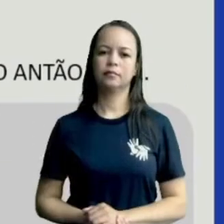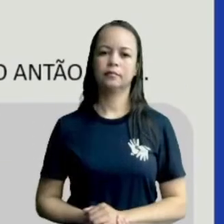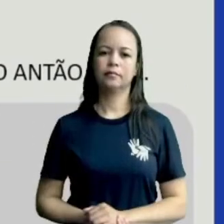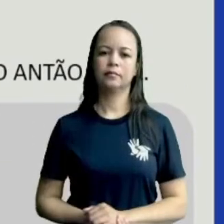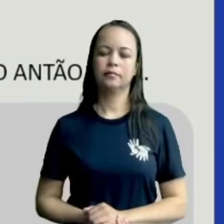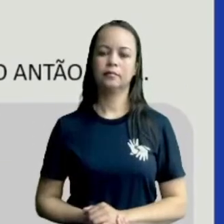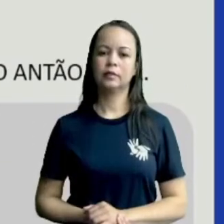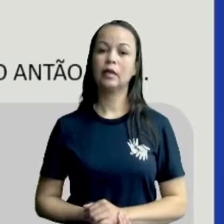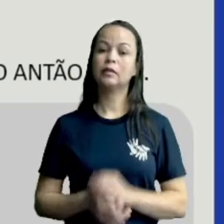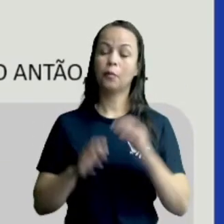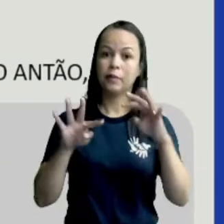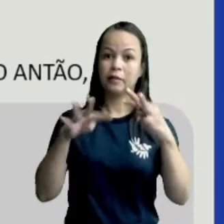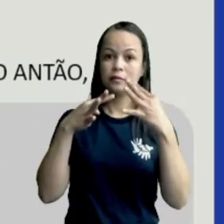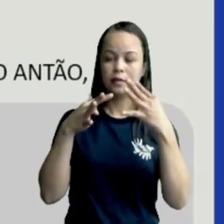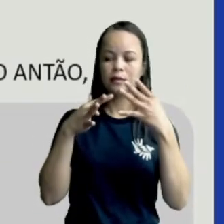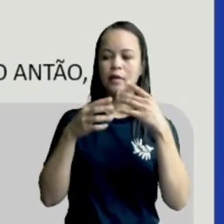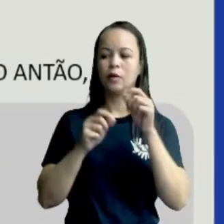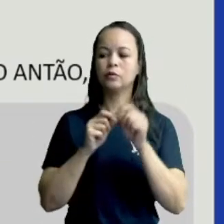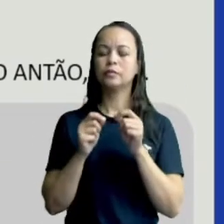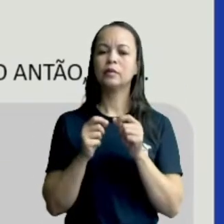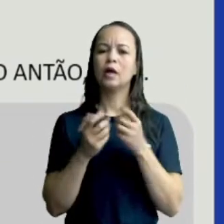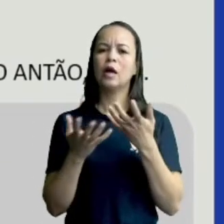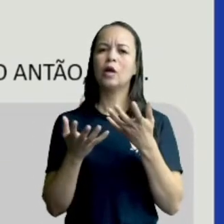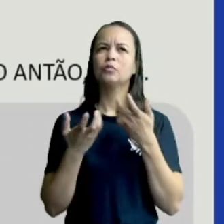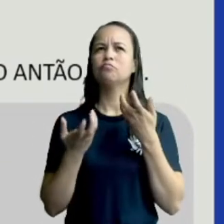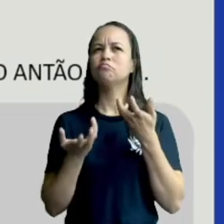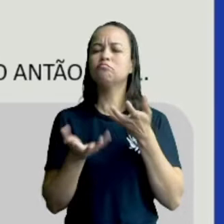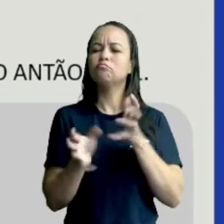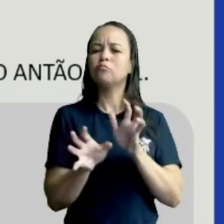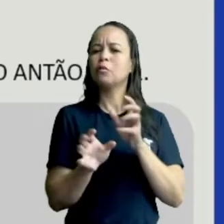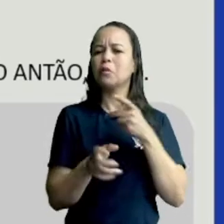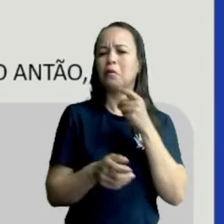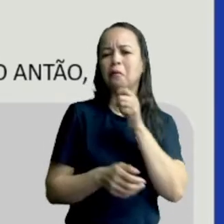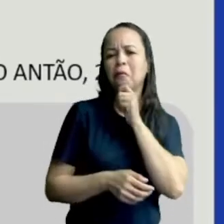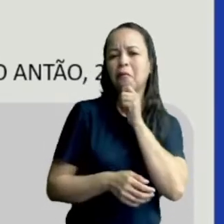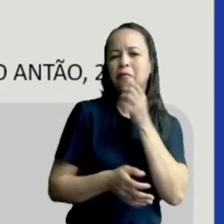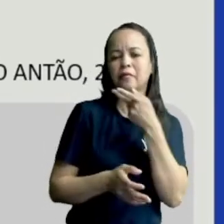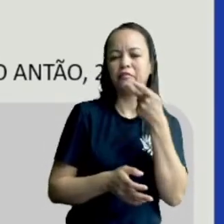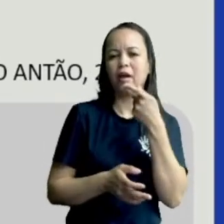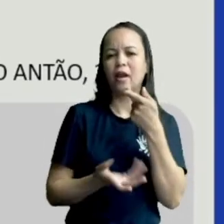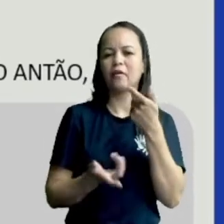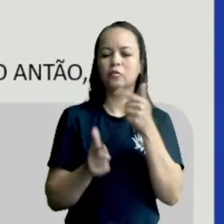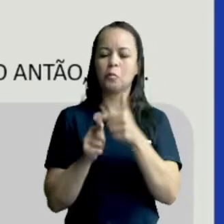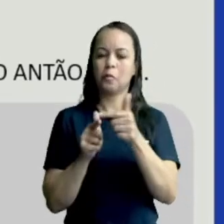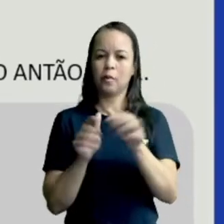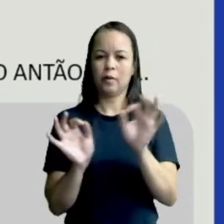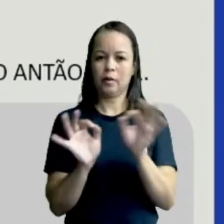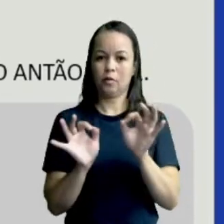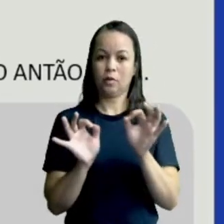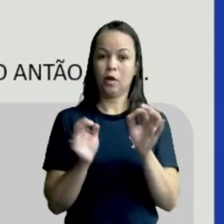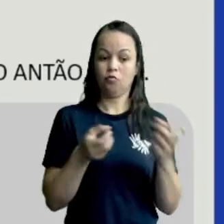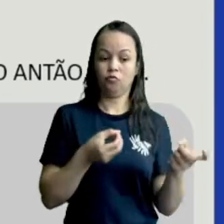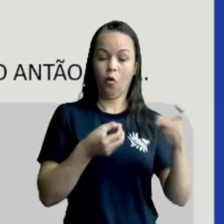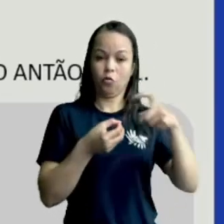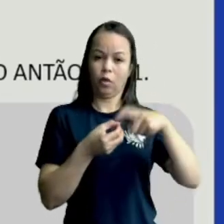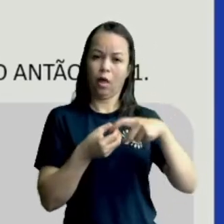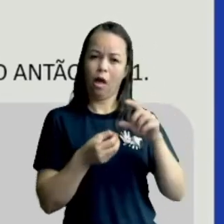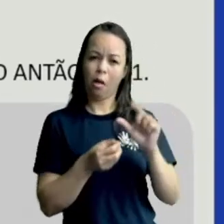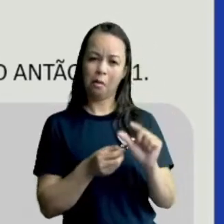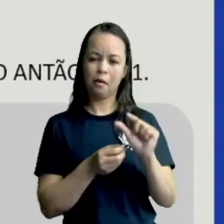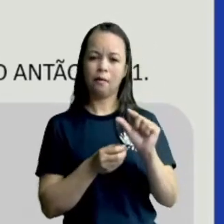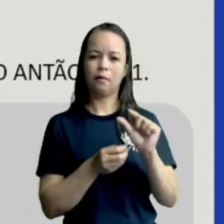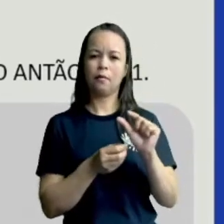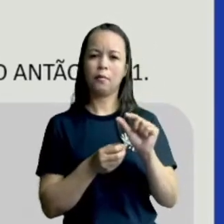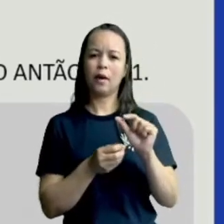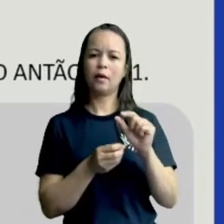Então, presta bem atenção aí. Eu não quero ainda falar sobre o nosso problema, não. Eu quero voltar um pouquinho para a gente